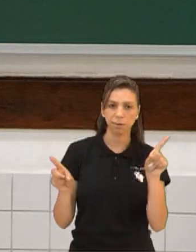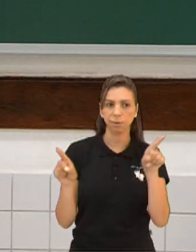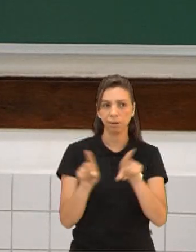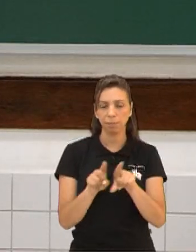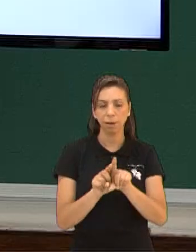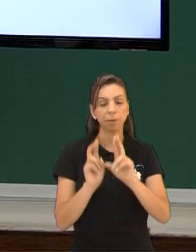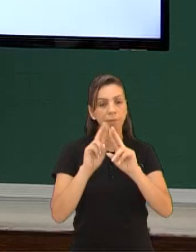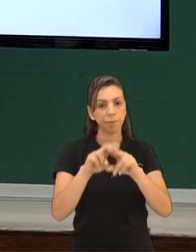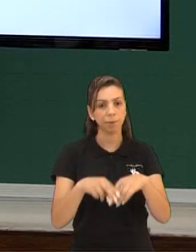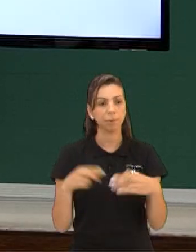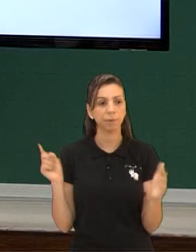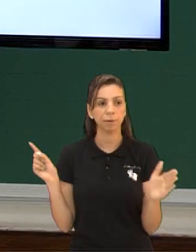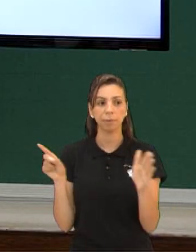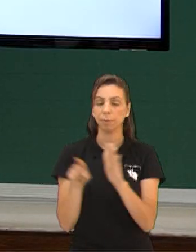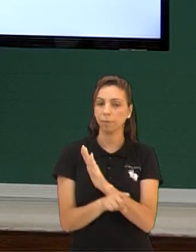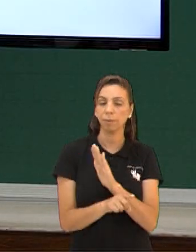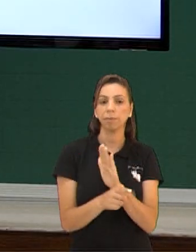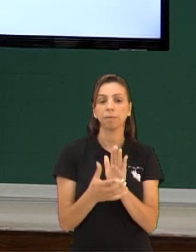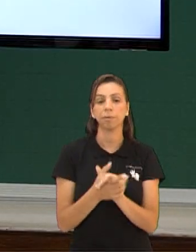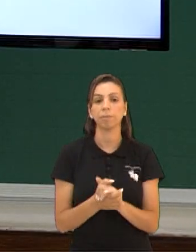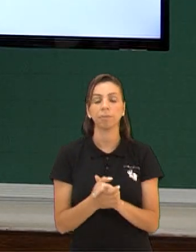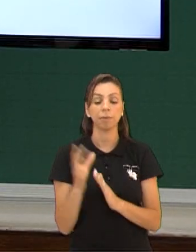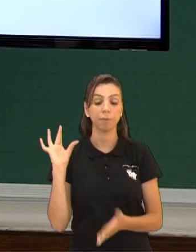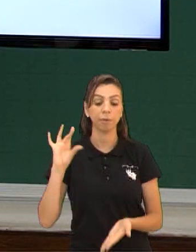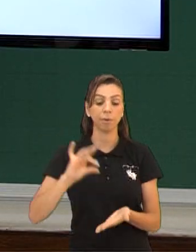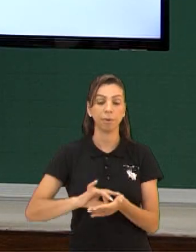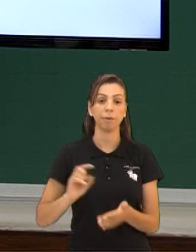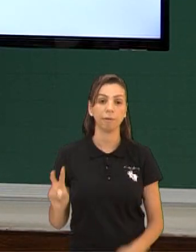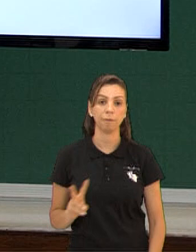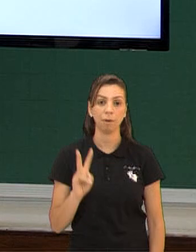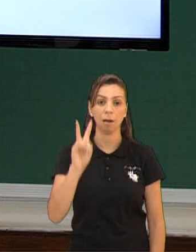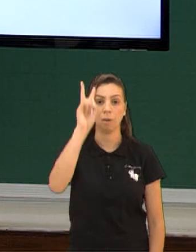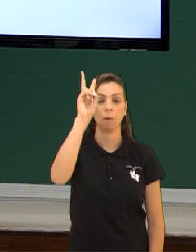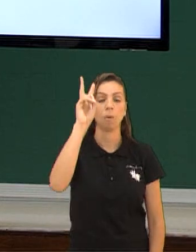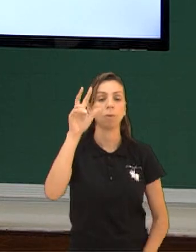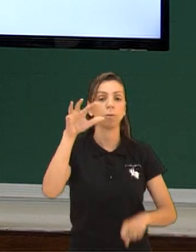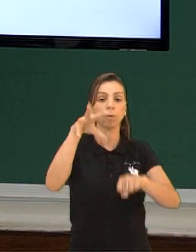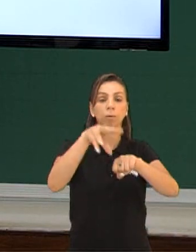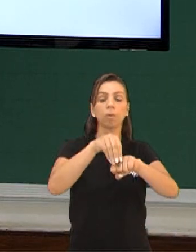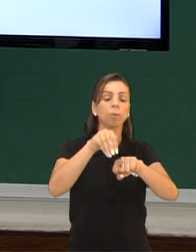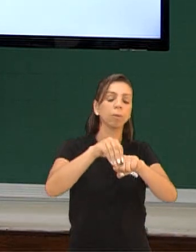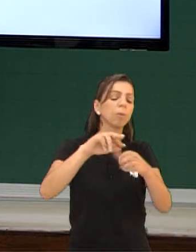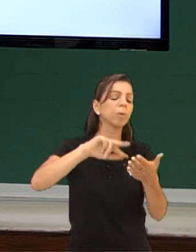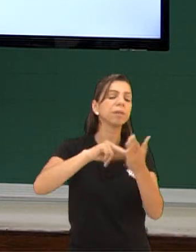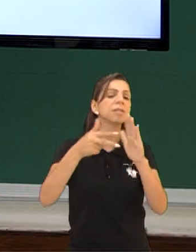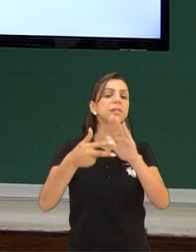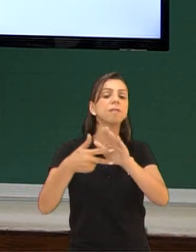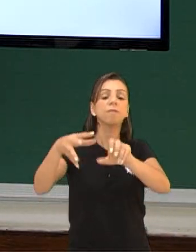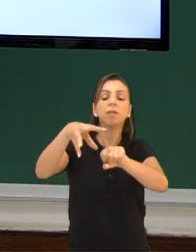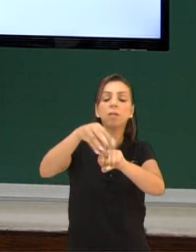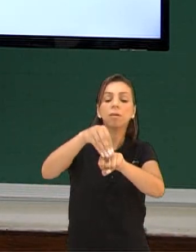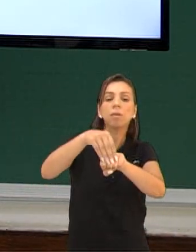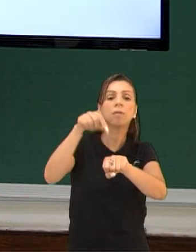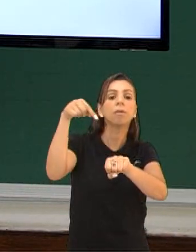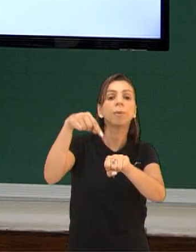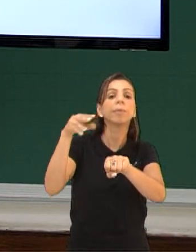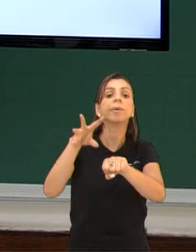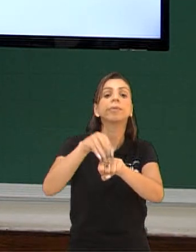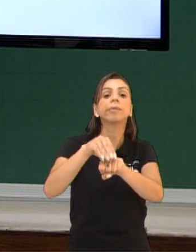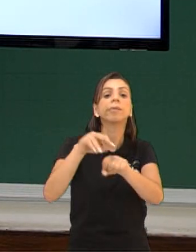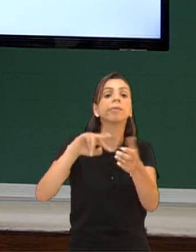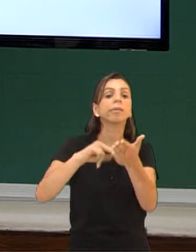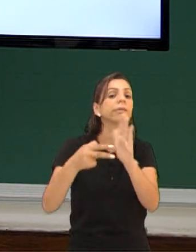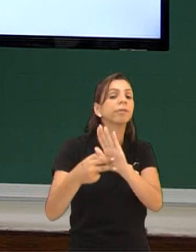isso, então, a pergunta, qual é o real valor dos nossos conhecimentos e o que é conhecimento? Então, a partir dessas